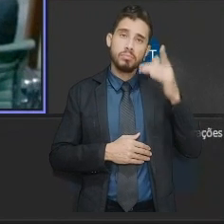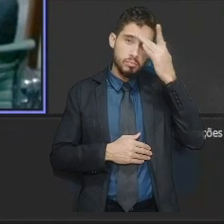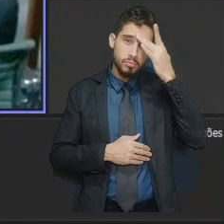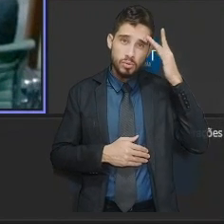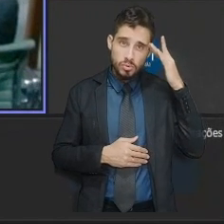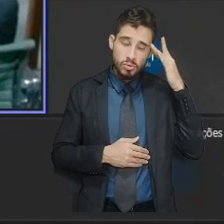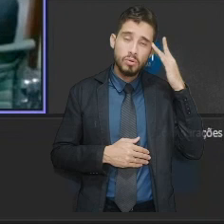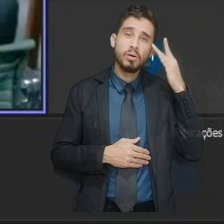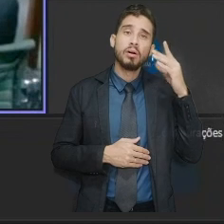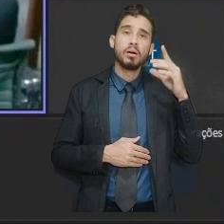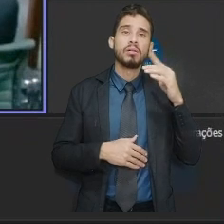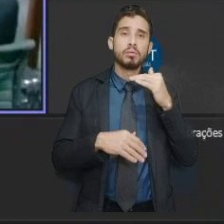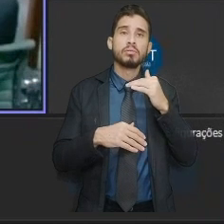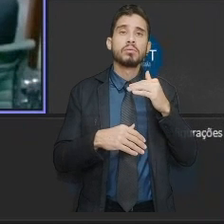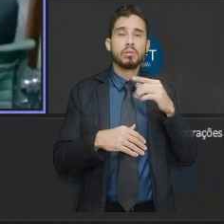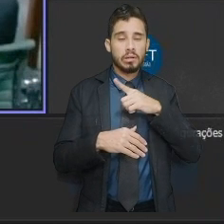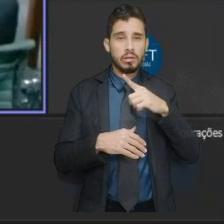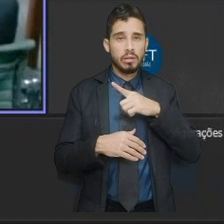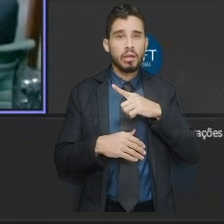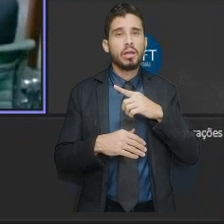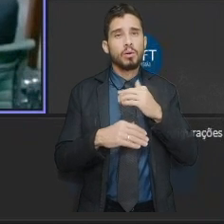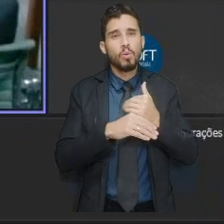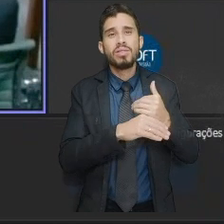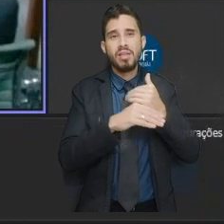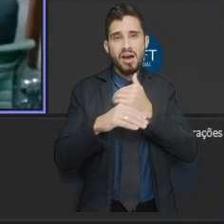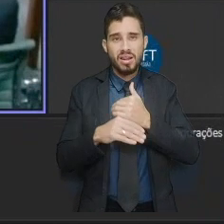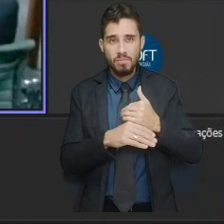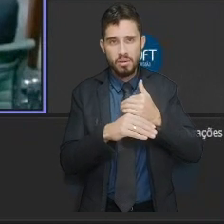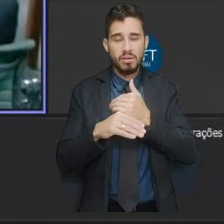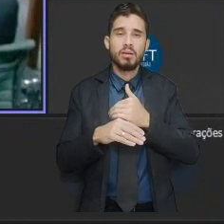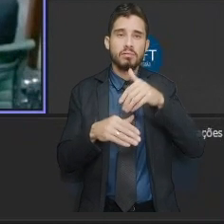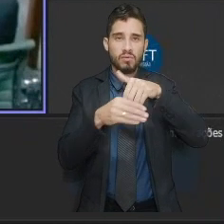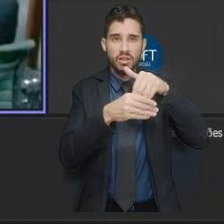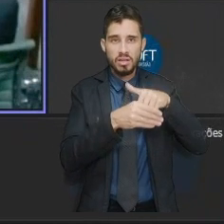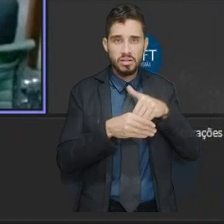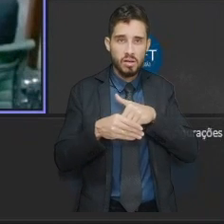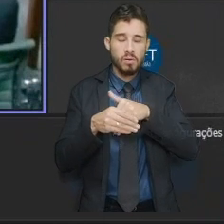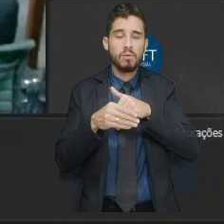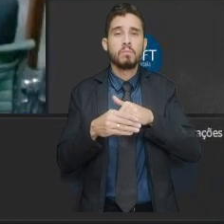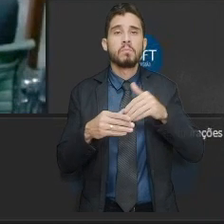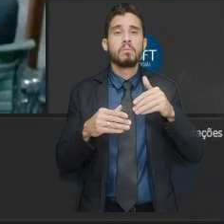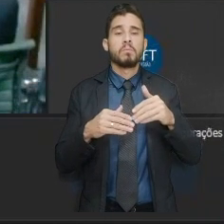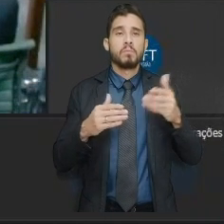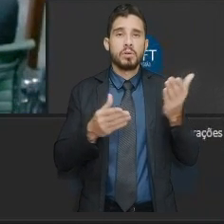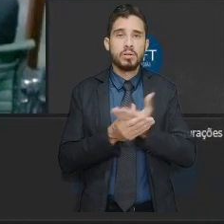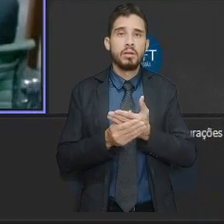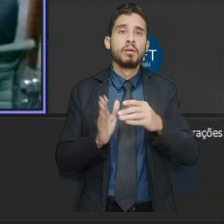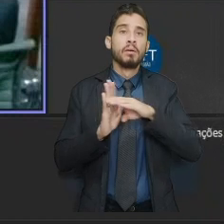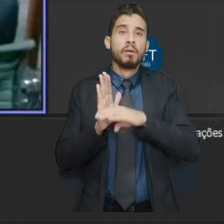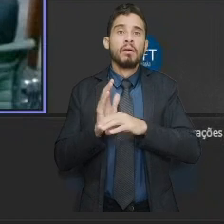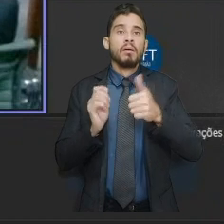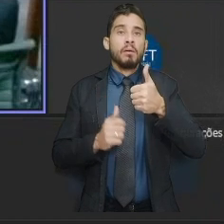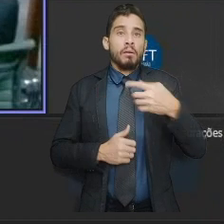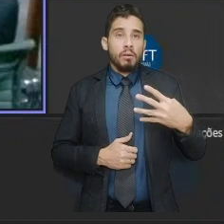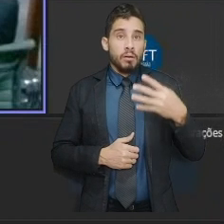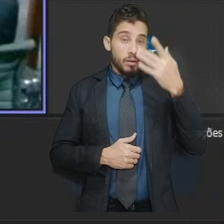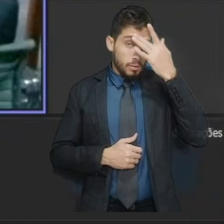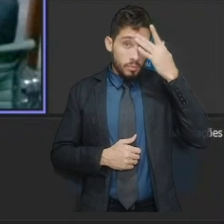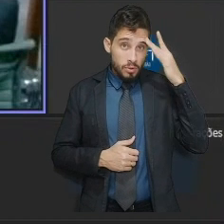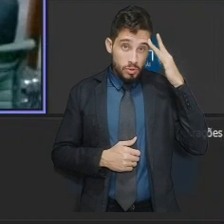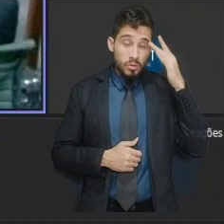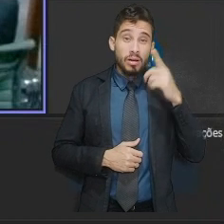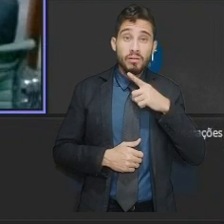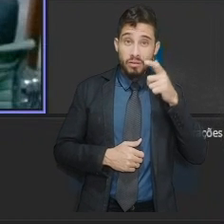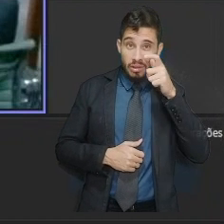executado, conhecidos e parcialmente providos, com efeitos infringentes, unânime, 1 processo. Lista 14, recurso